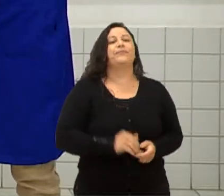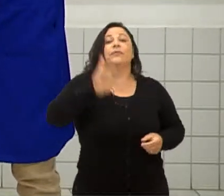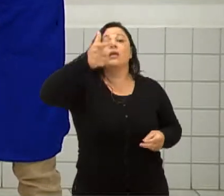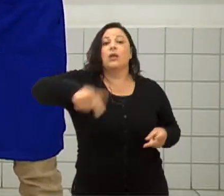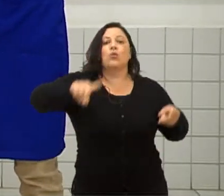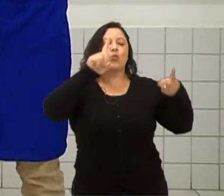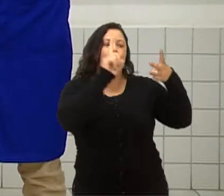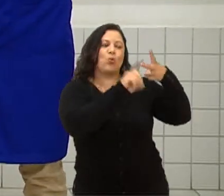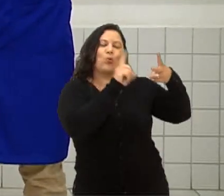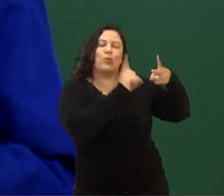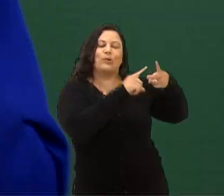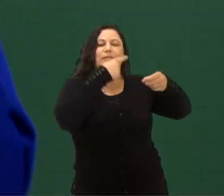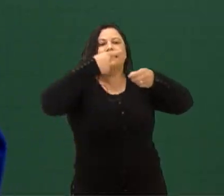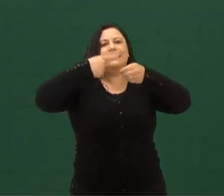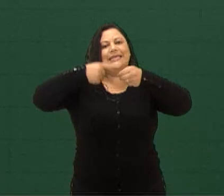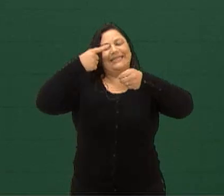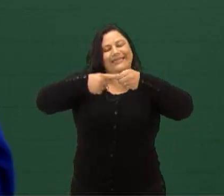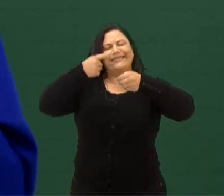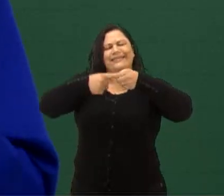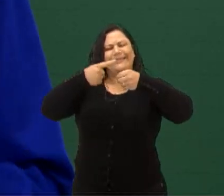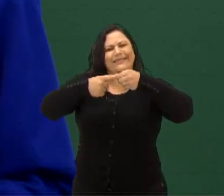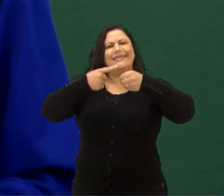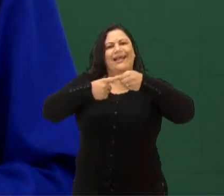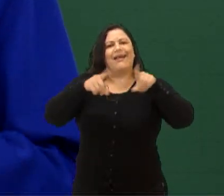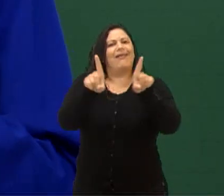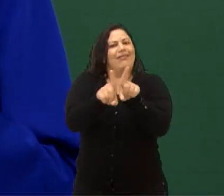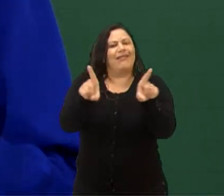aí bem famosa, também bem citada nas aulas de